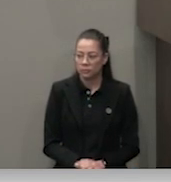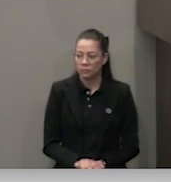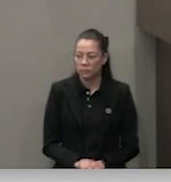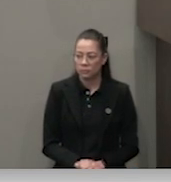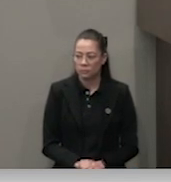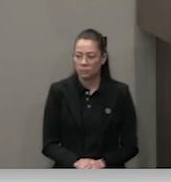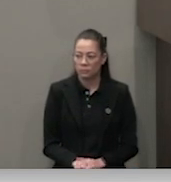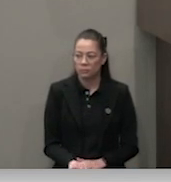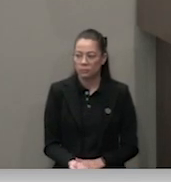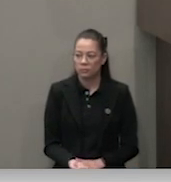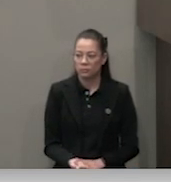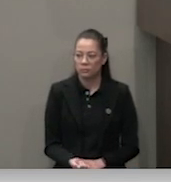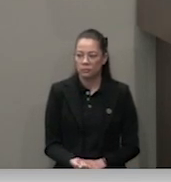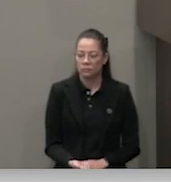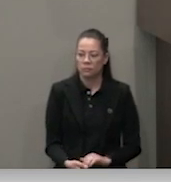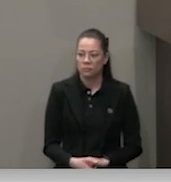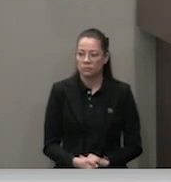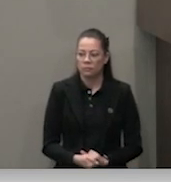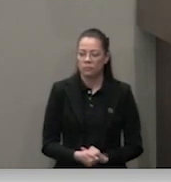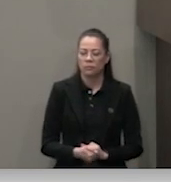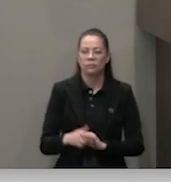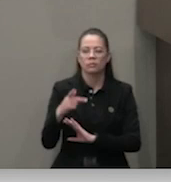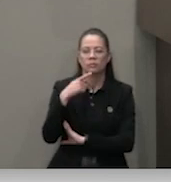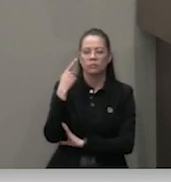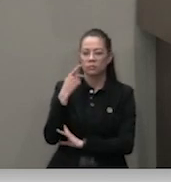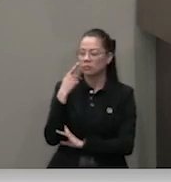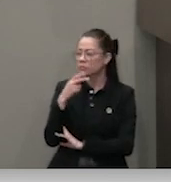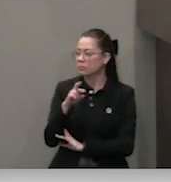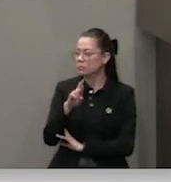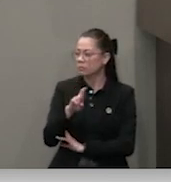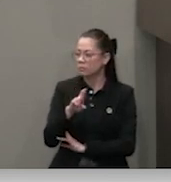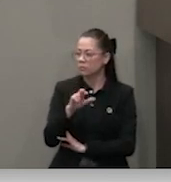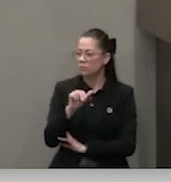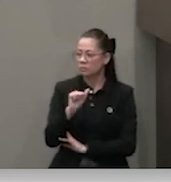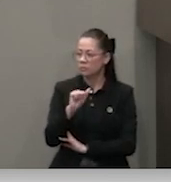Presidente Vereador Rafael luí